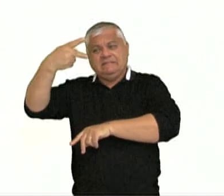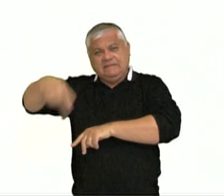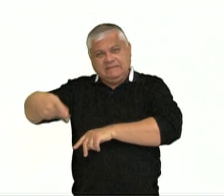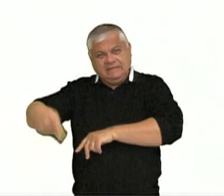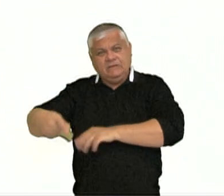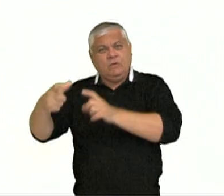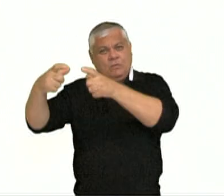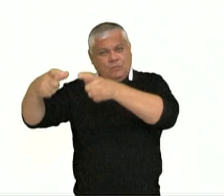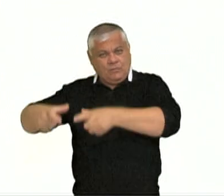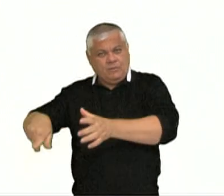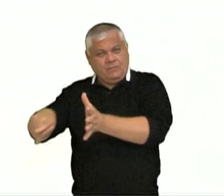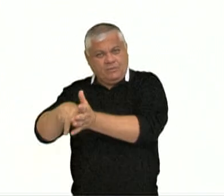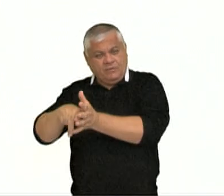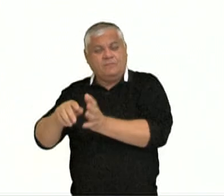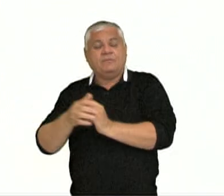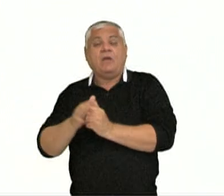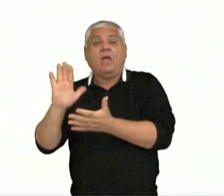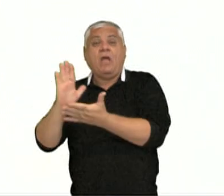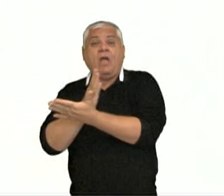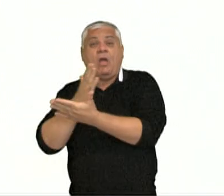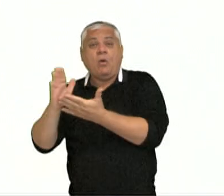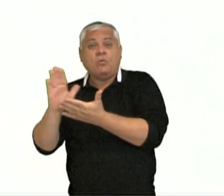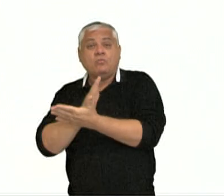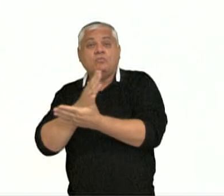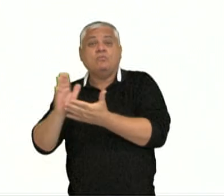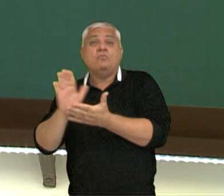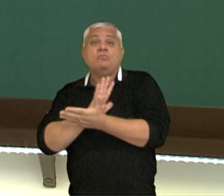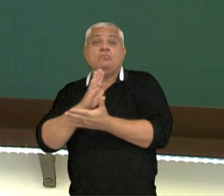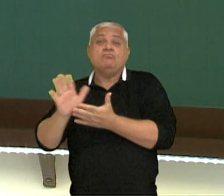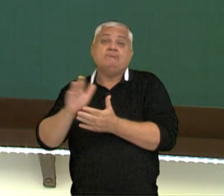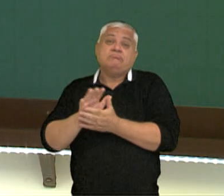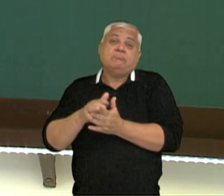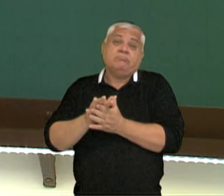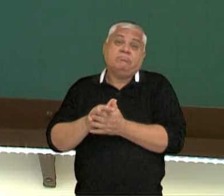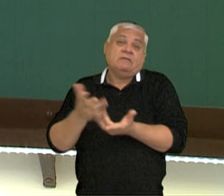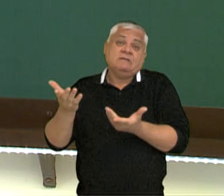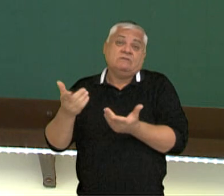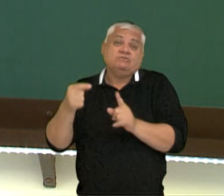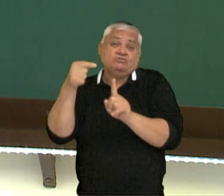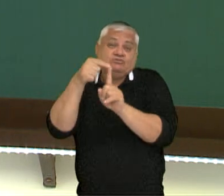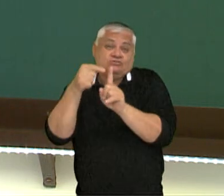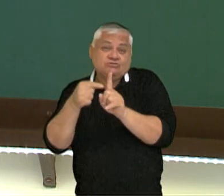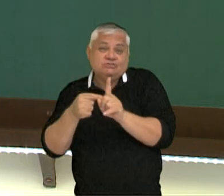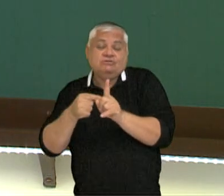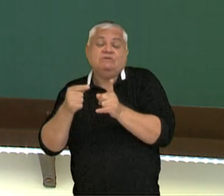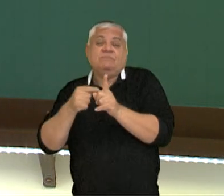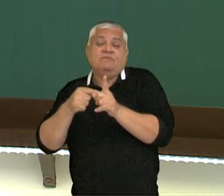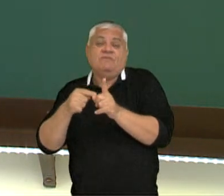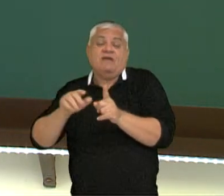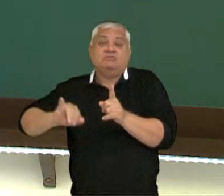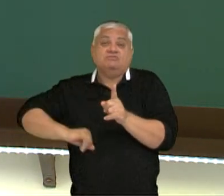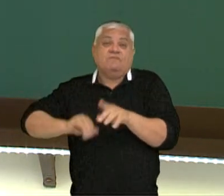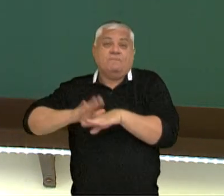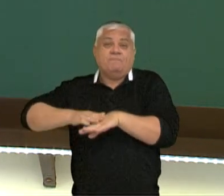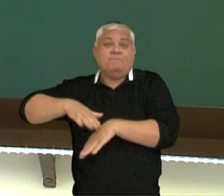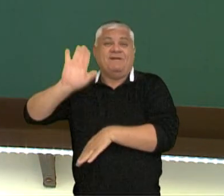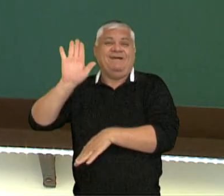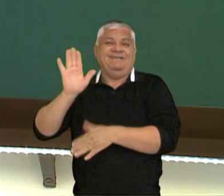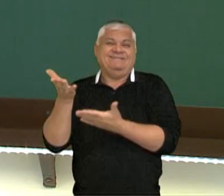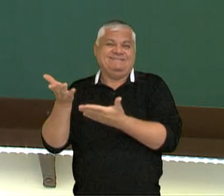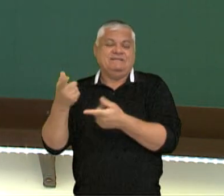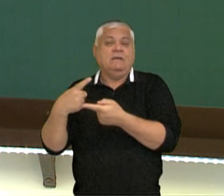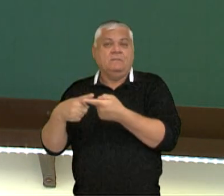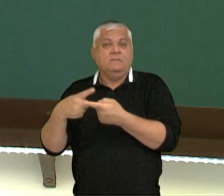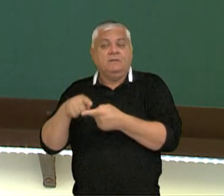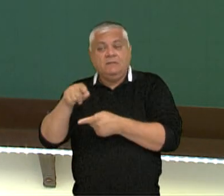vivas. Algumas espécies vão ser mais vulneráveis, né? Vão sofrer mais com as alterações provocadas nos